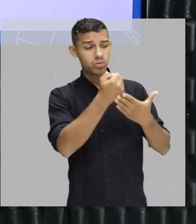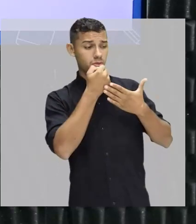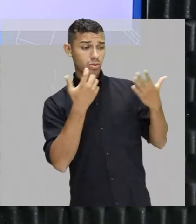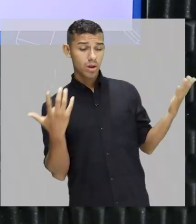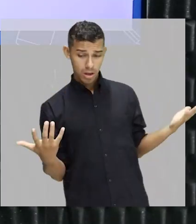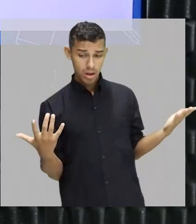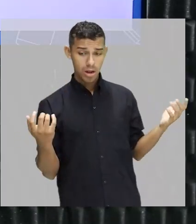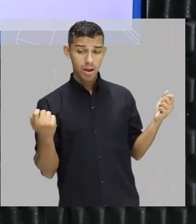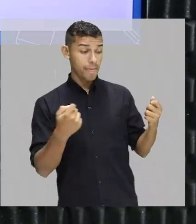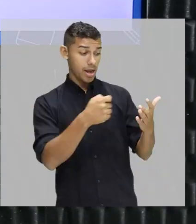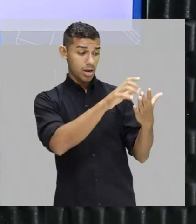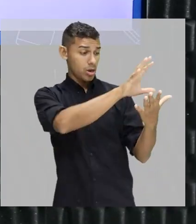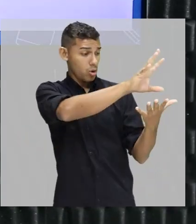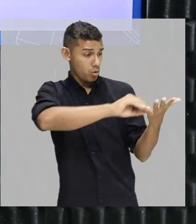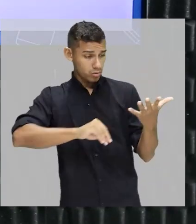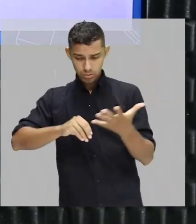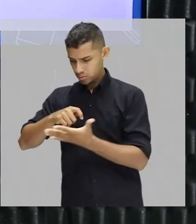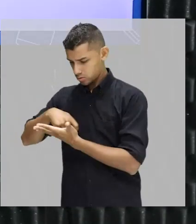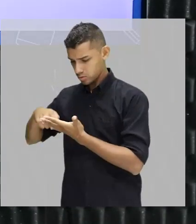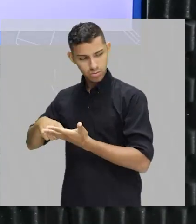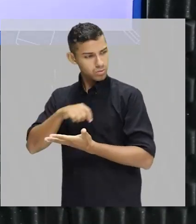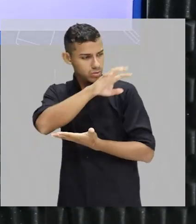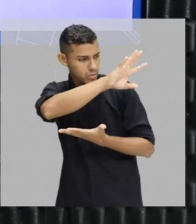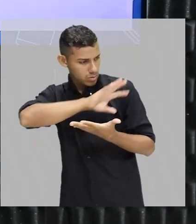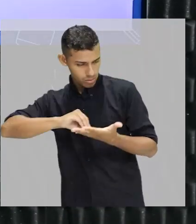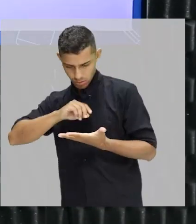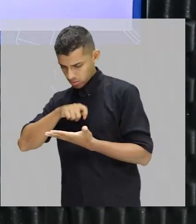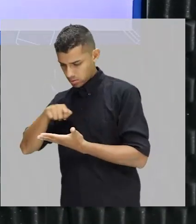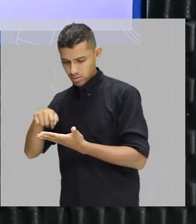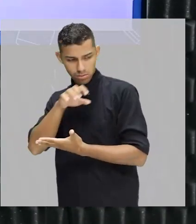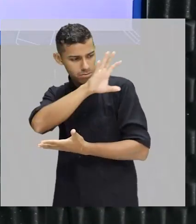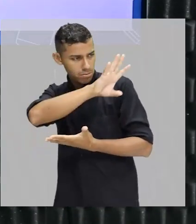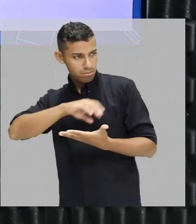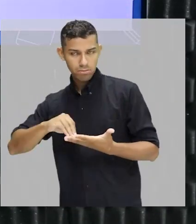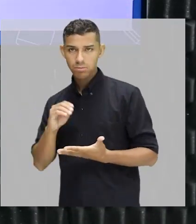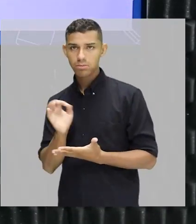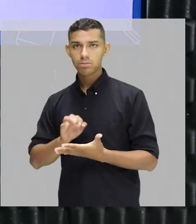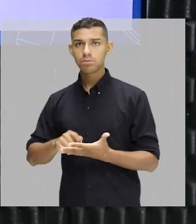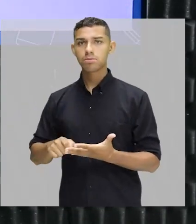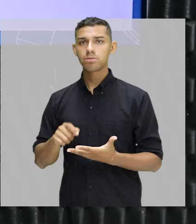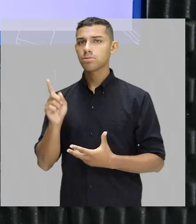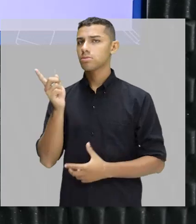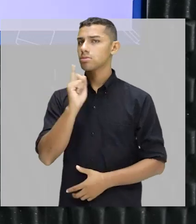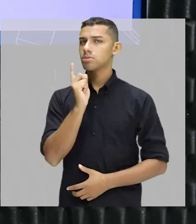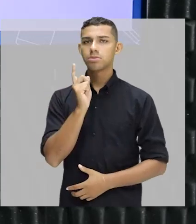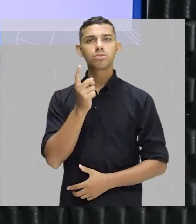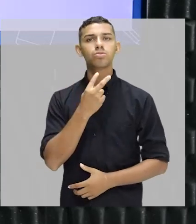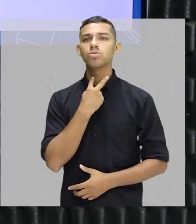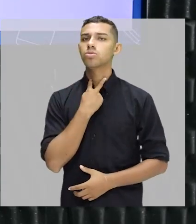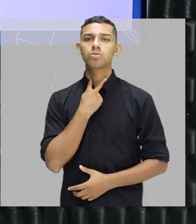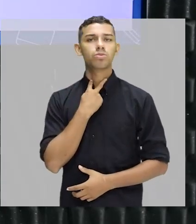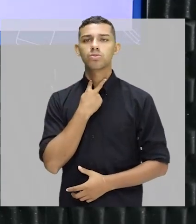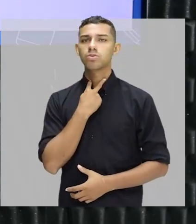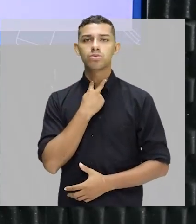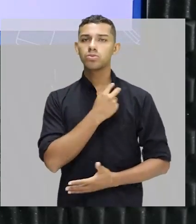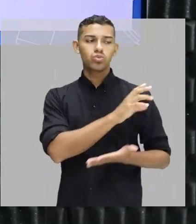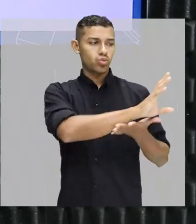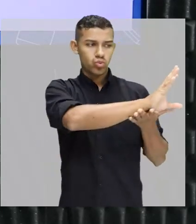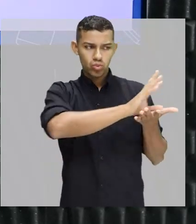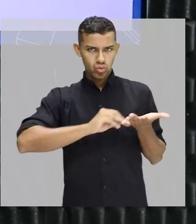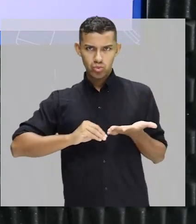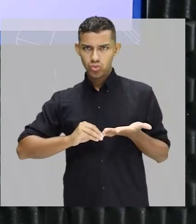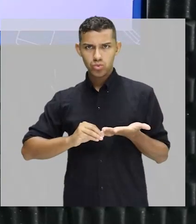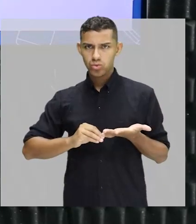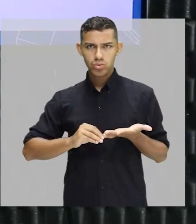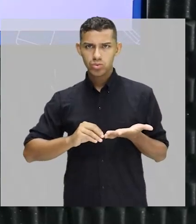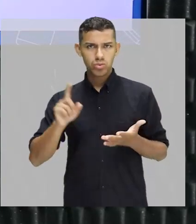como apoio, para que vocês tenham dados, elementos, relembre aquele tema que está sendo discutido. Mas não vale copiar